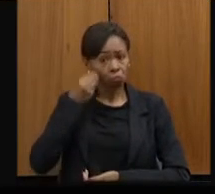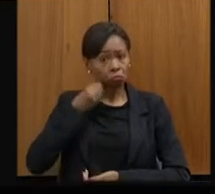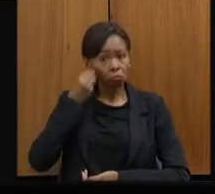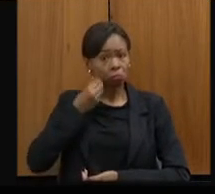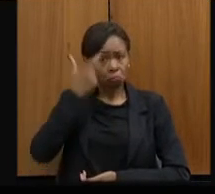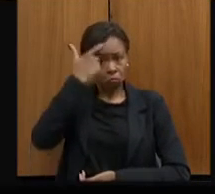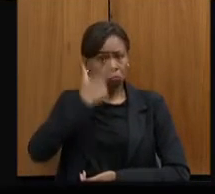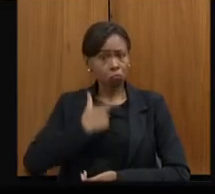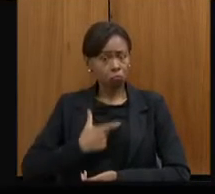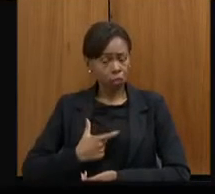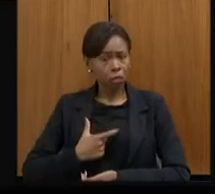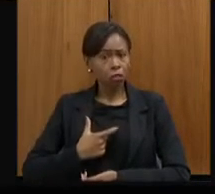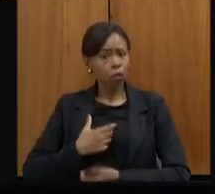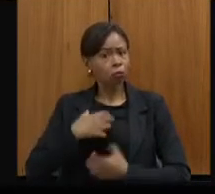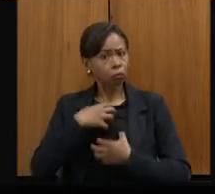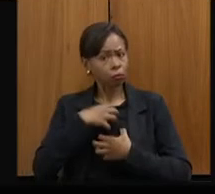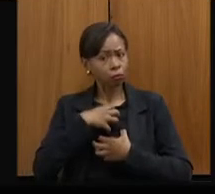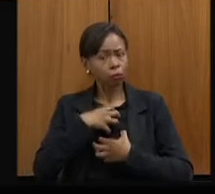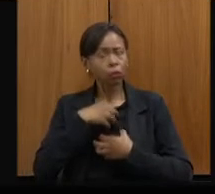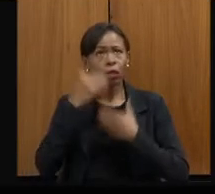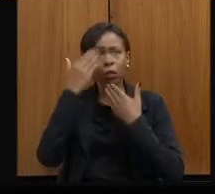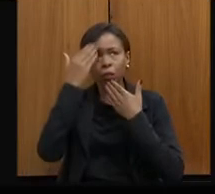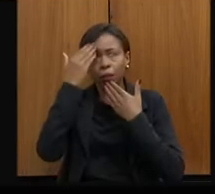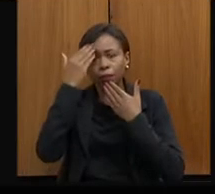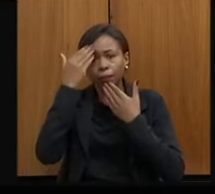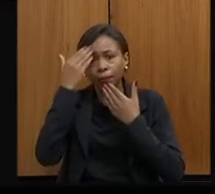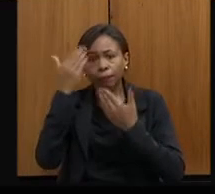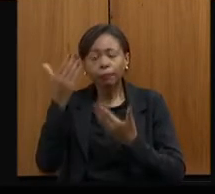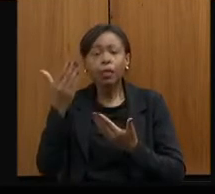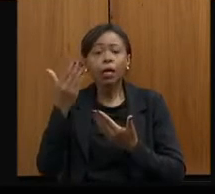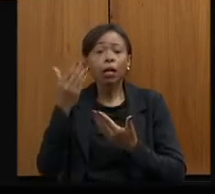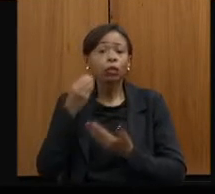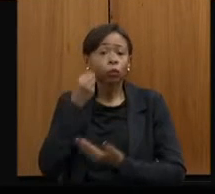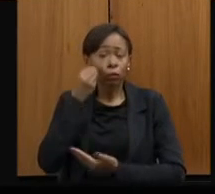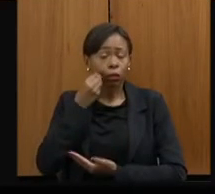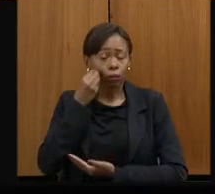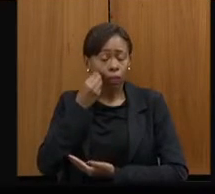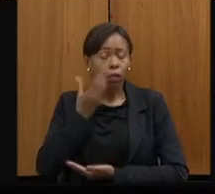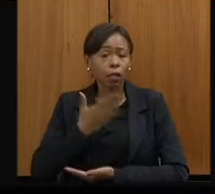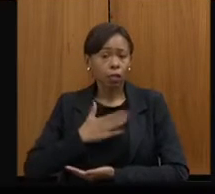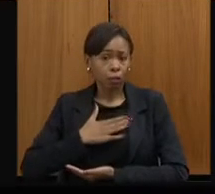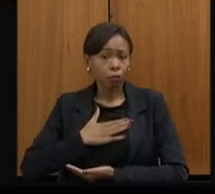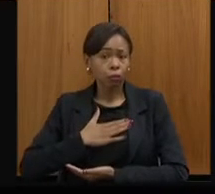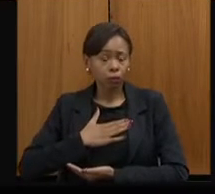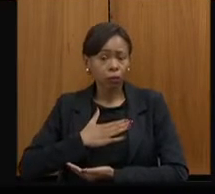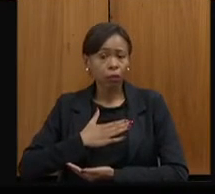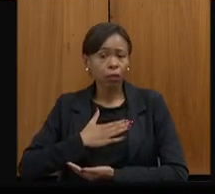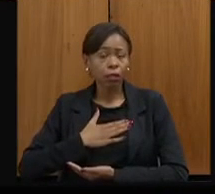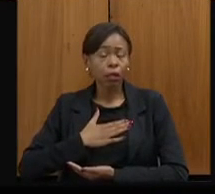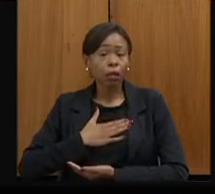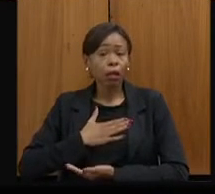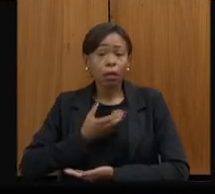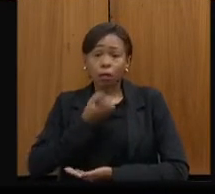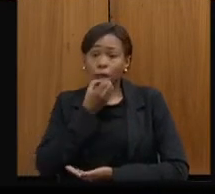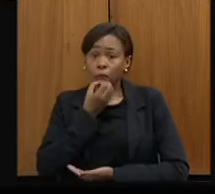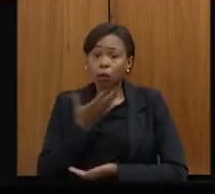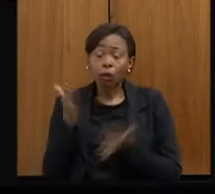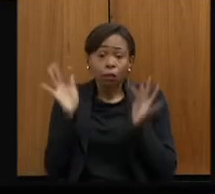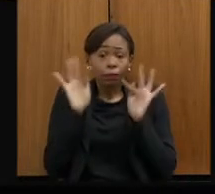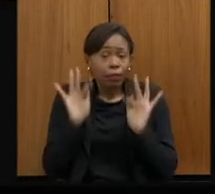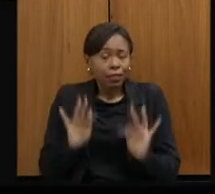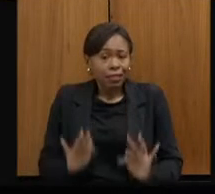grato por essa experiência que a vida me proporcionou, que eu acho isso tão feliz quando a gente pode